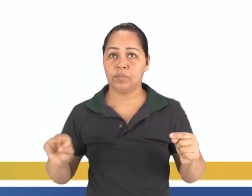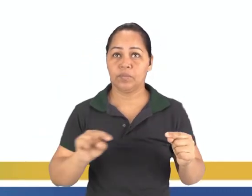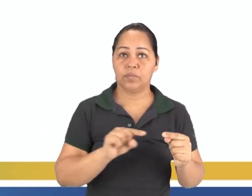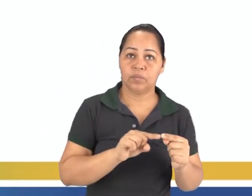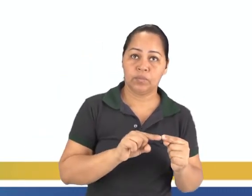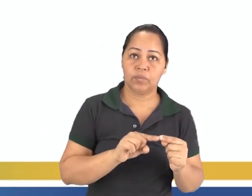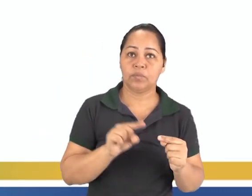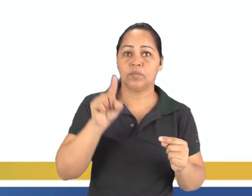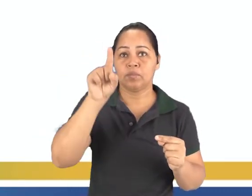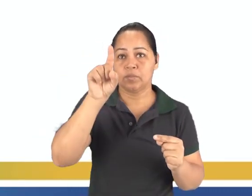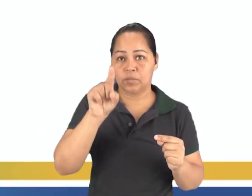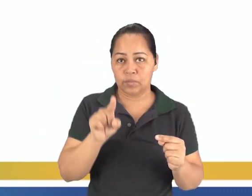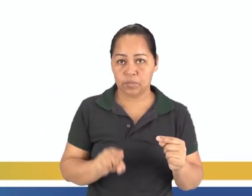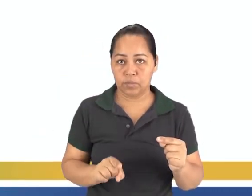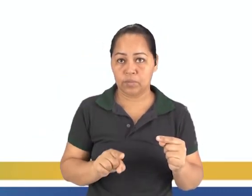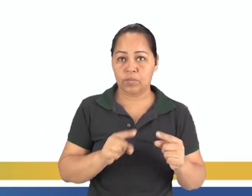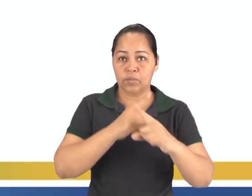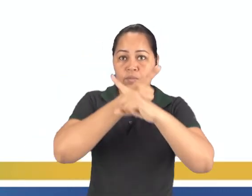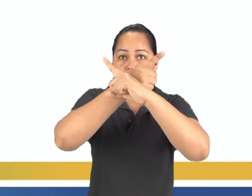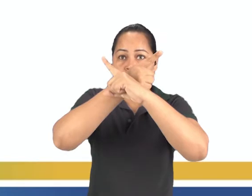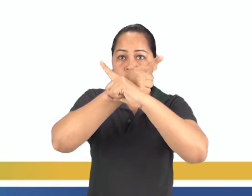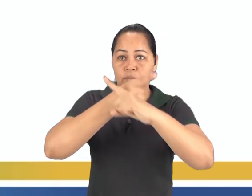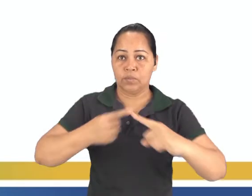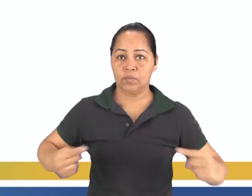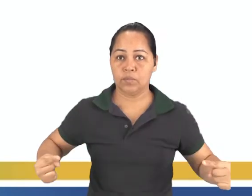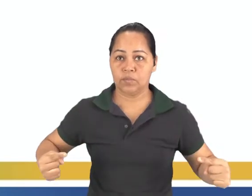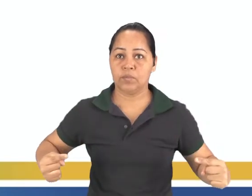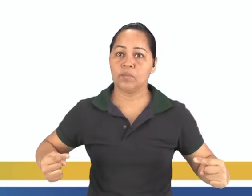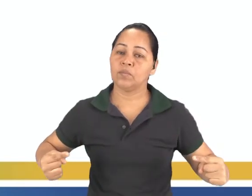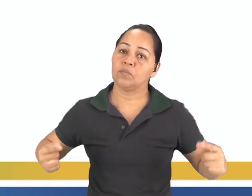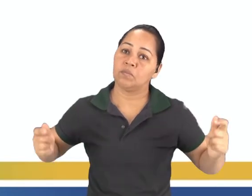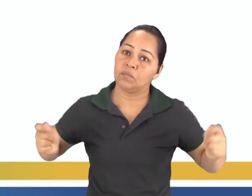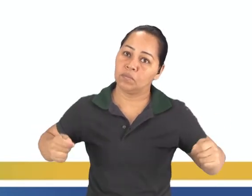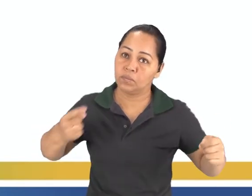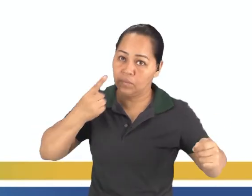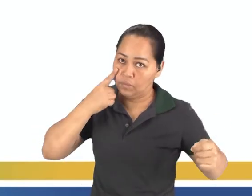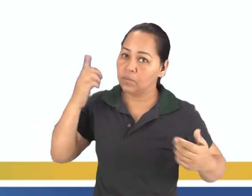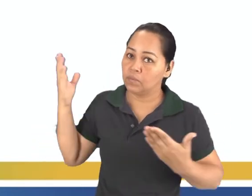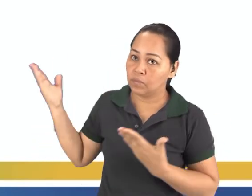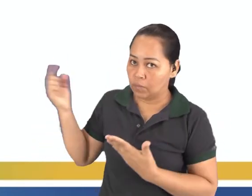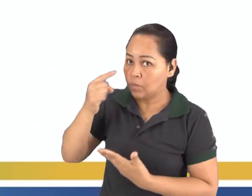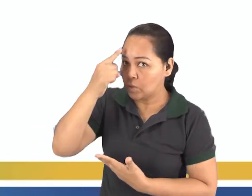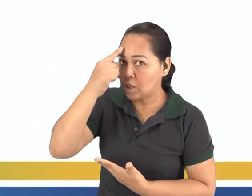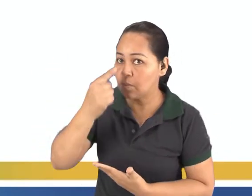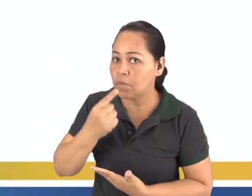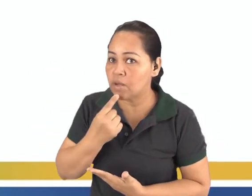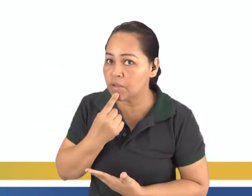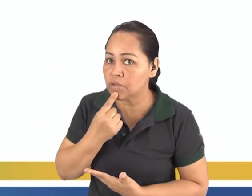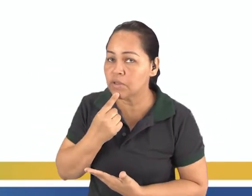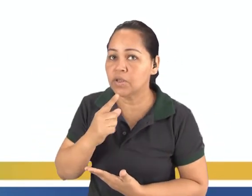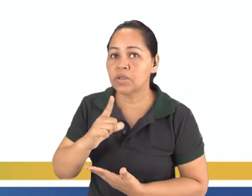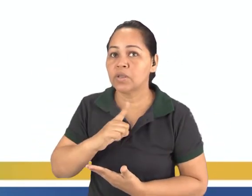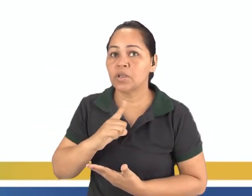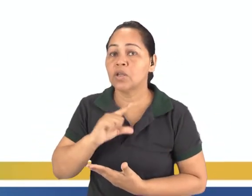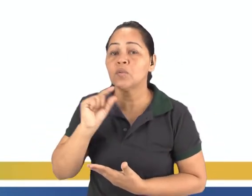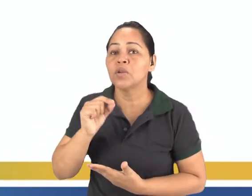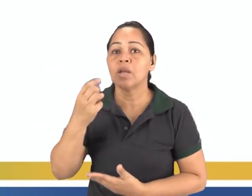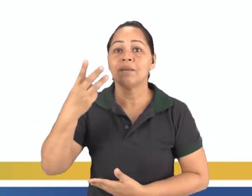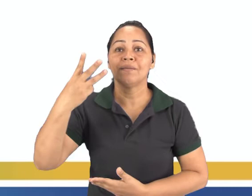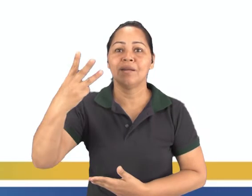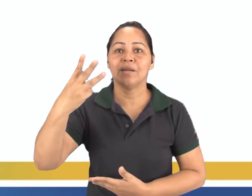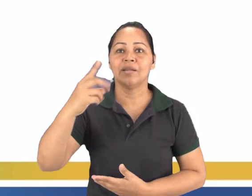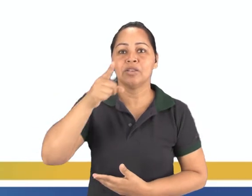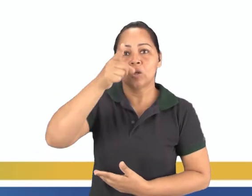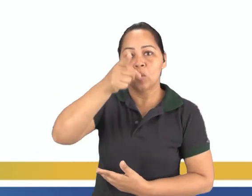o triângulo equilátero apresentado na figura para vocês. Estão vendo aí? A figura apresenta os 3 eixos